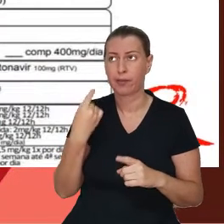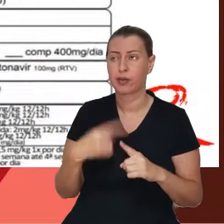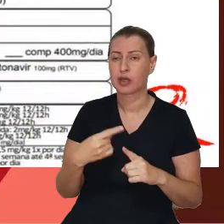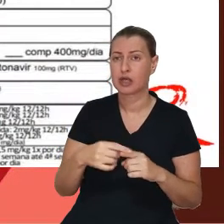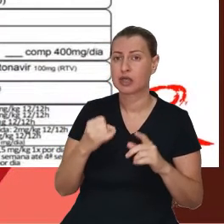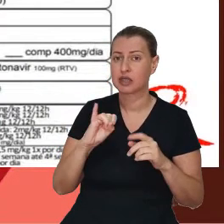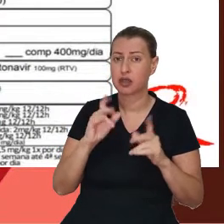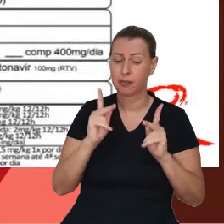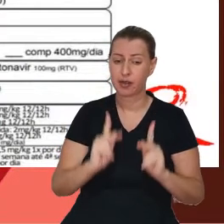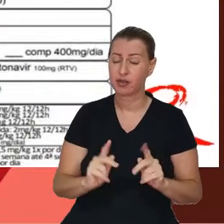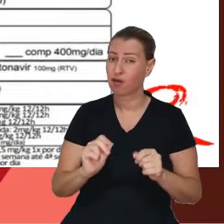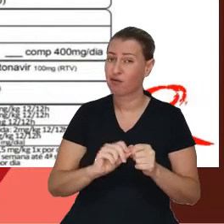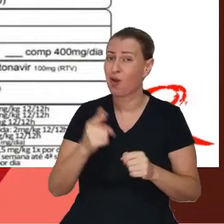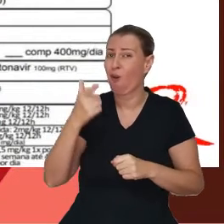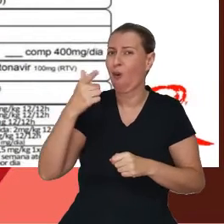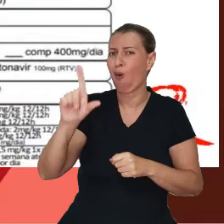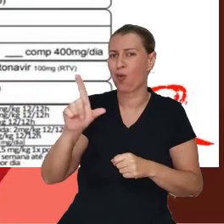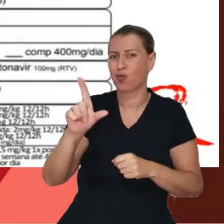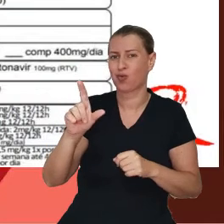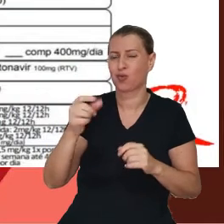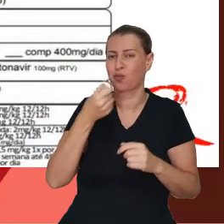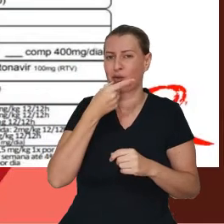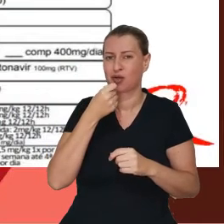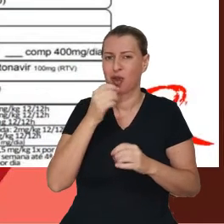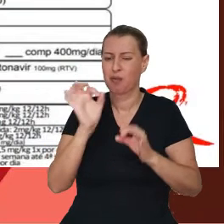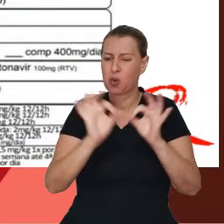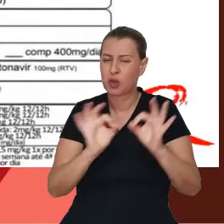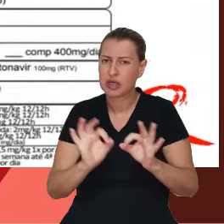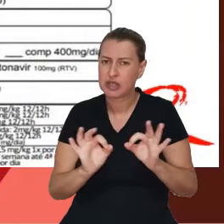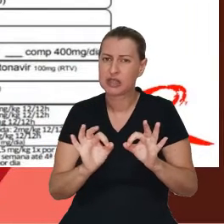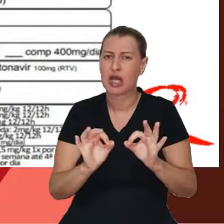vai ter que ser prescrito algum outro esquema.